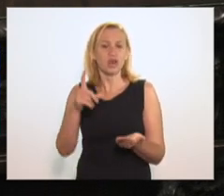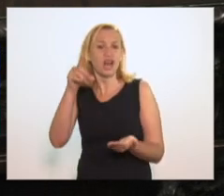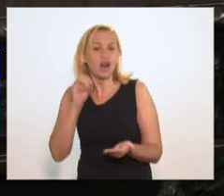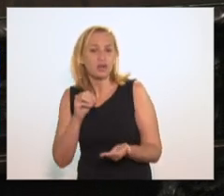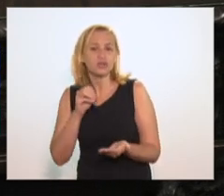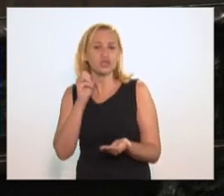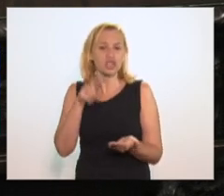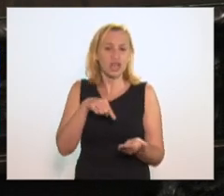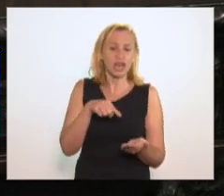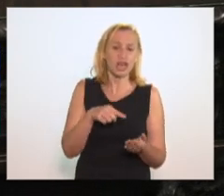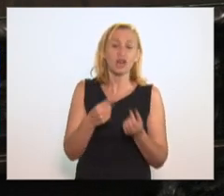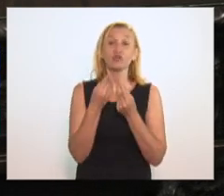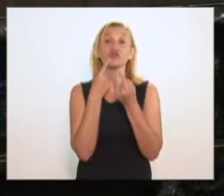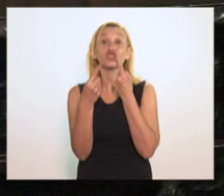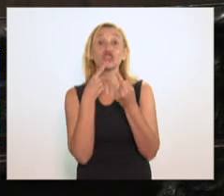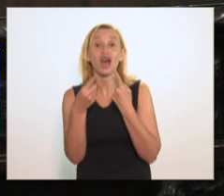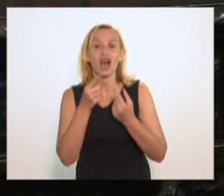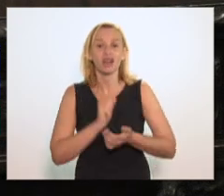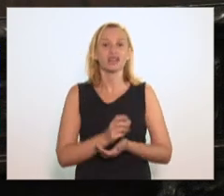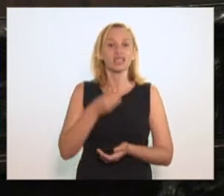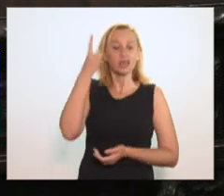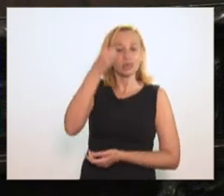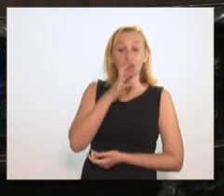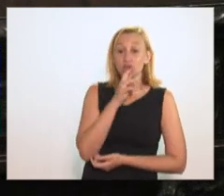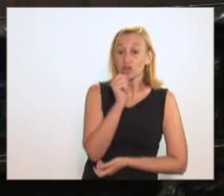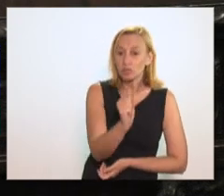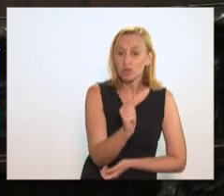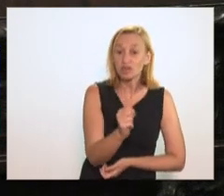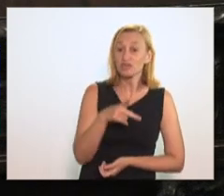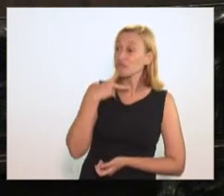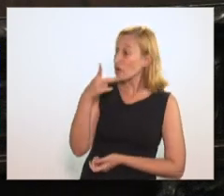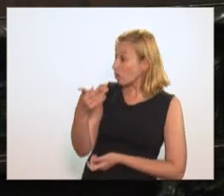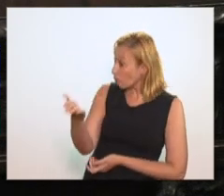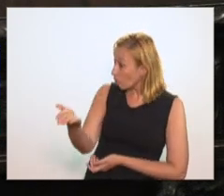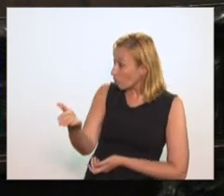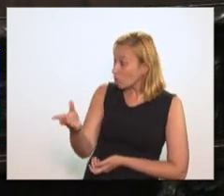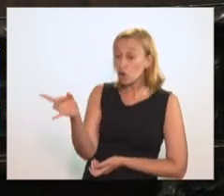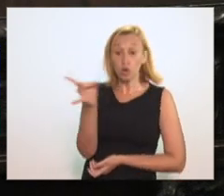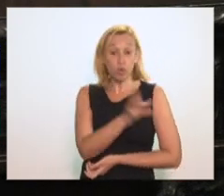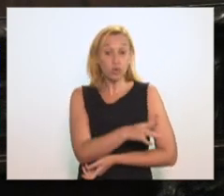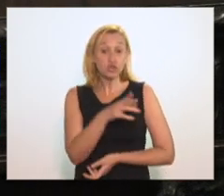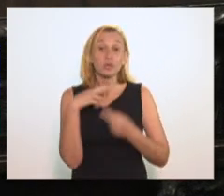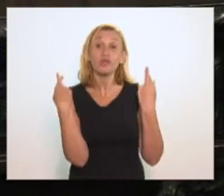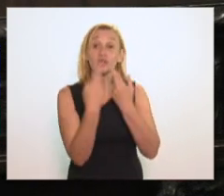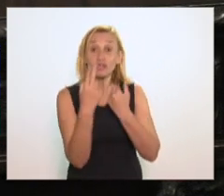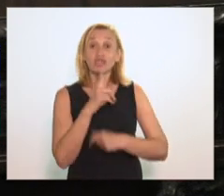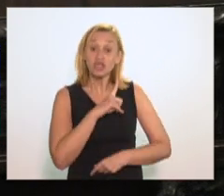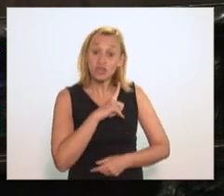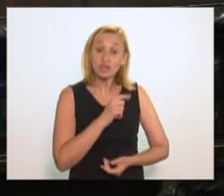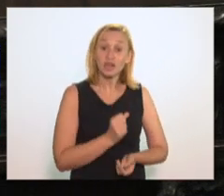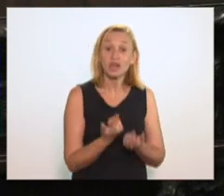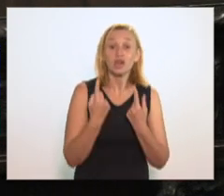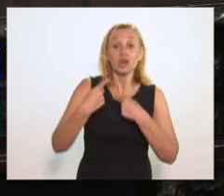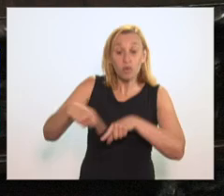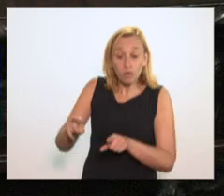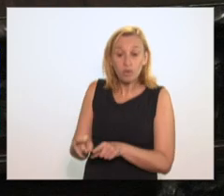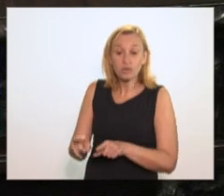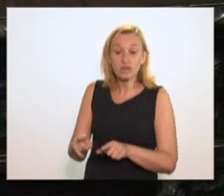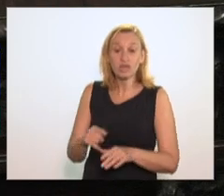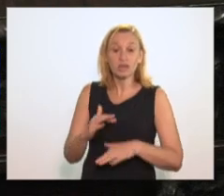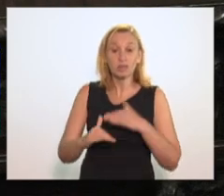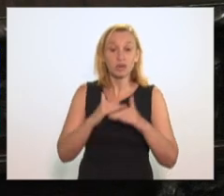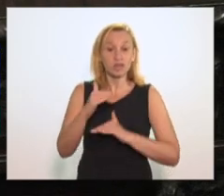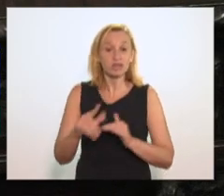que é o princípio do diálogo o deputado Rodrigo Amorim que me antecedeu fez menção à última reunião que tivemos com a cadeia produtiva